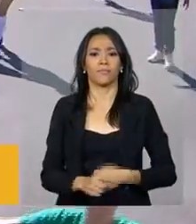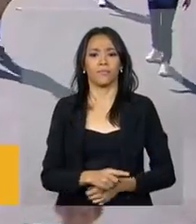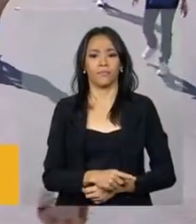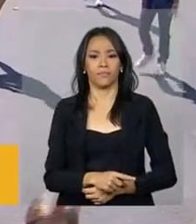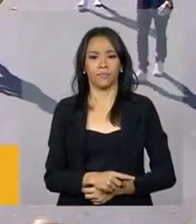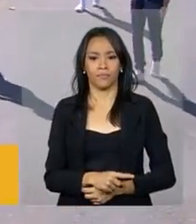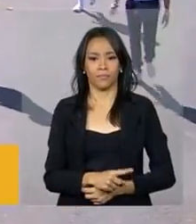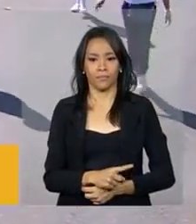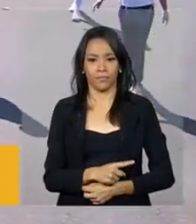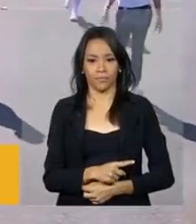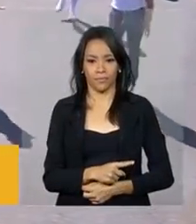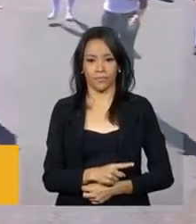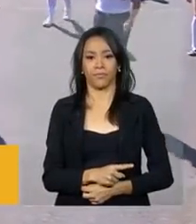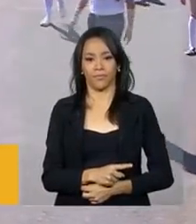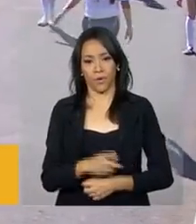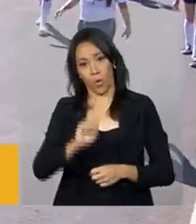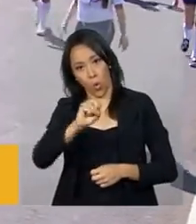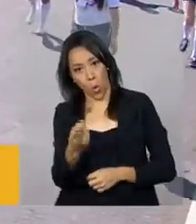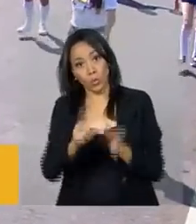99860-2590. Ou pelo Twitter,